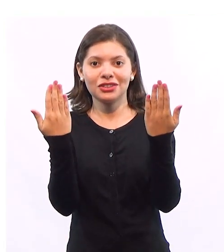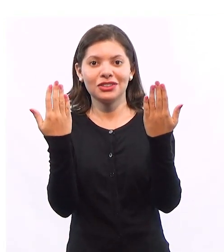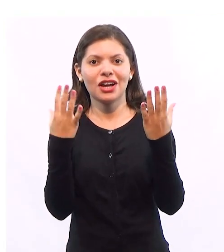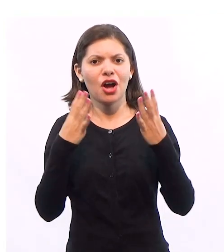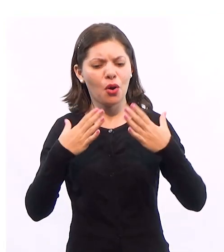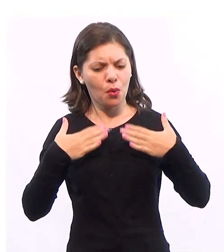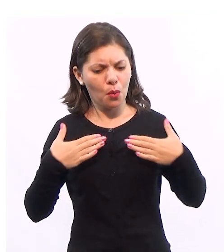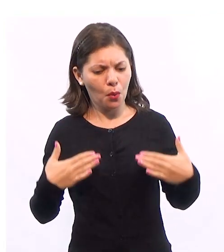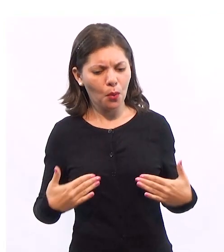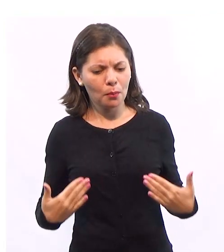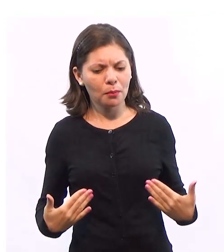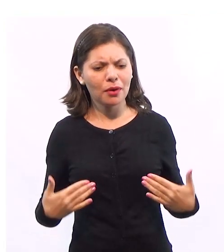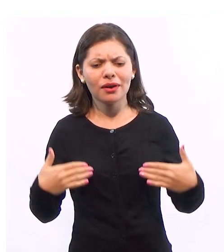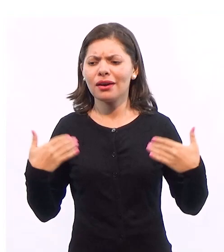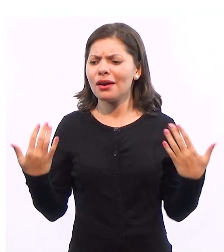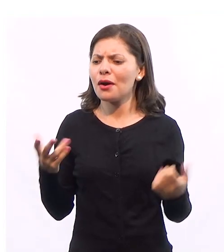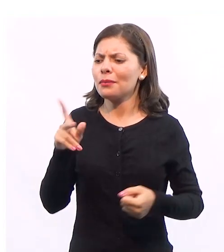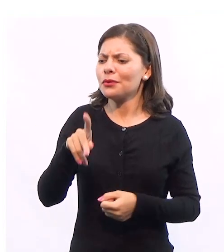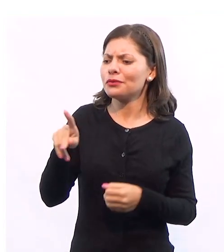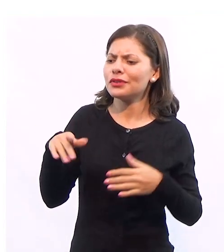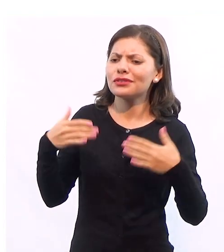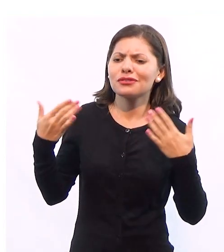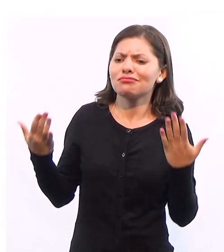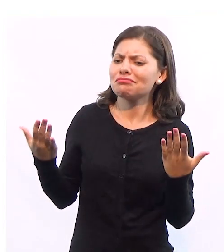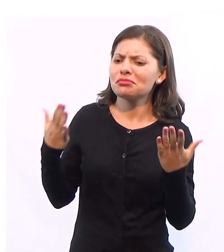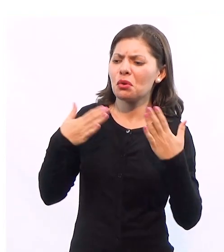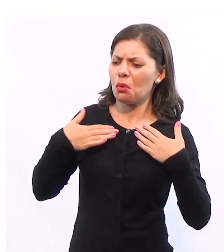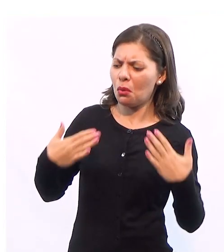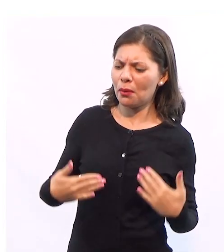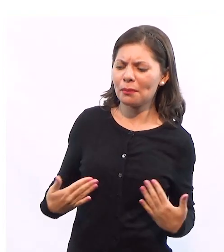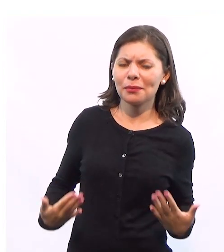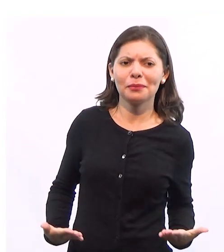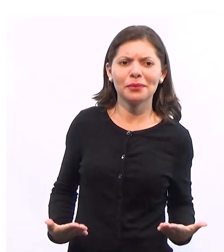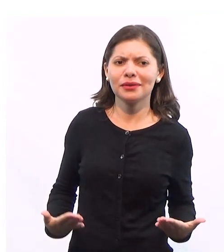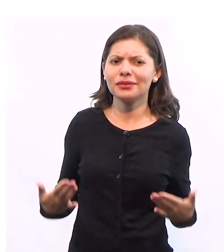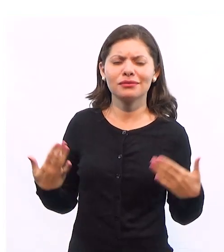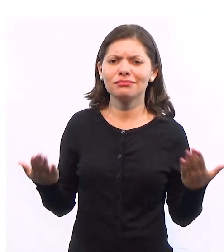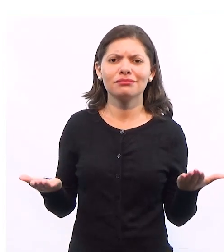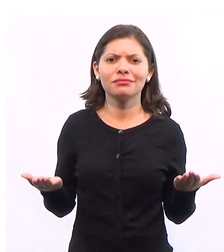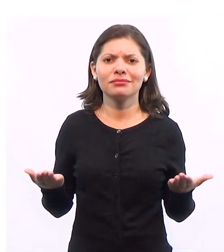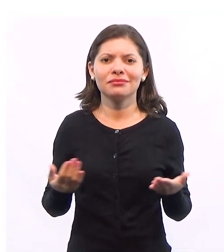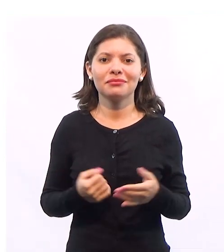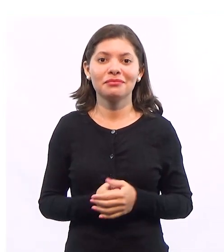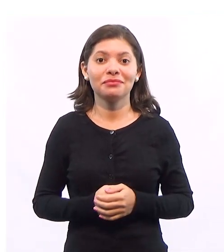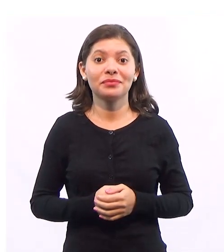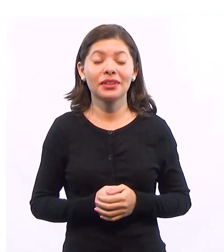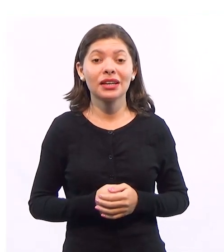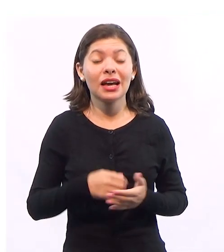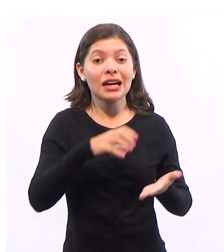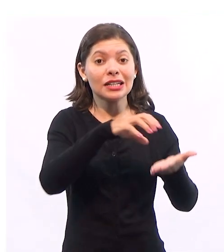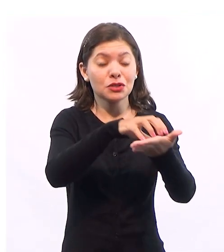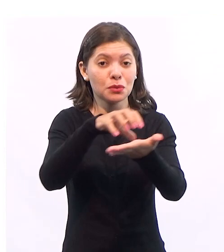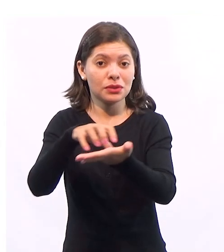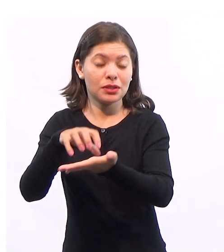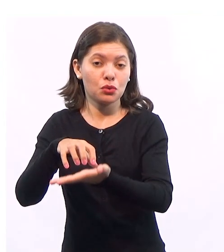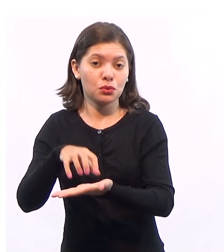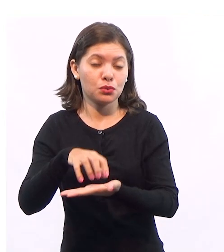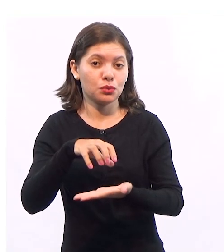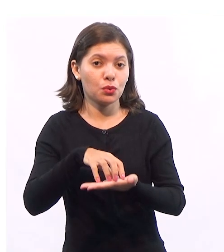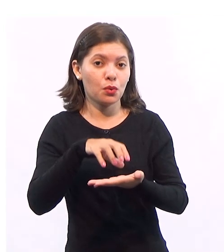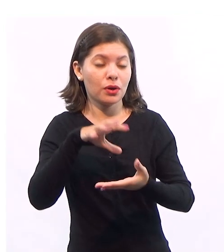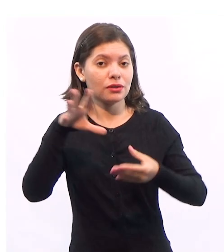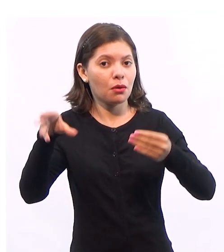bom? O corpo humano. Professor, o que o corpo humano tem a ver com as organizações? As organizações